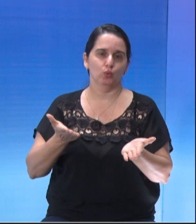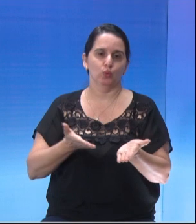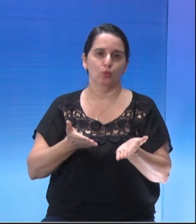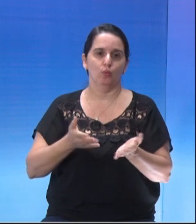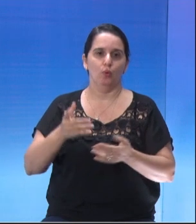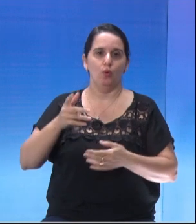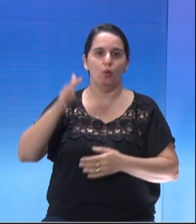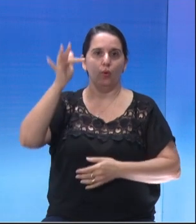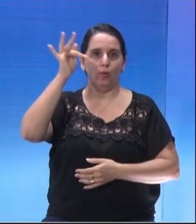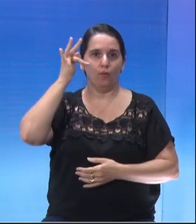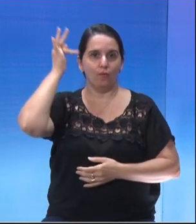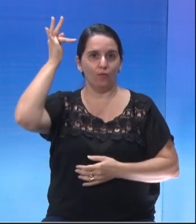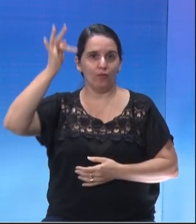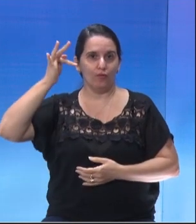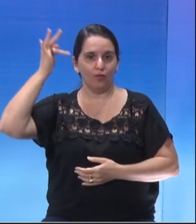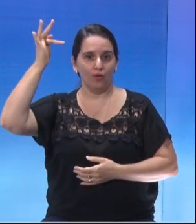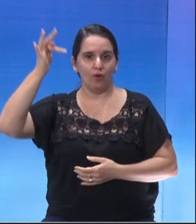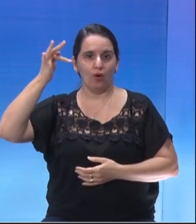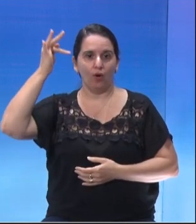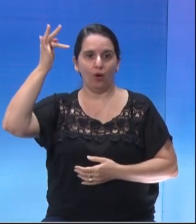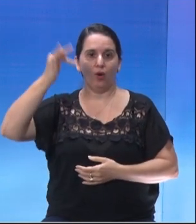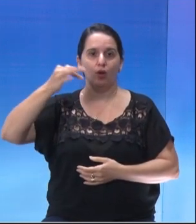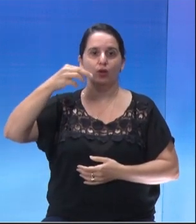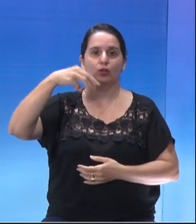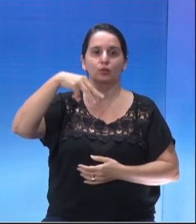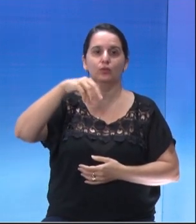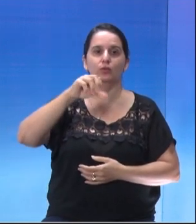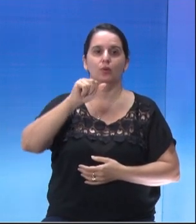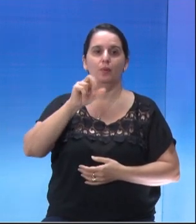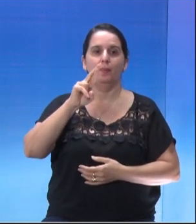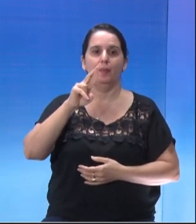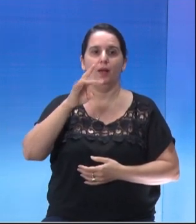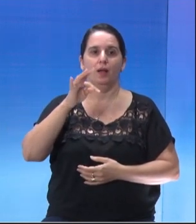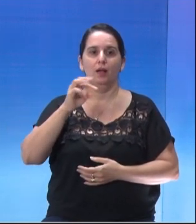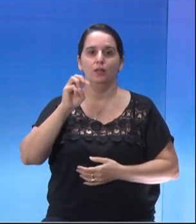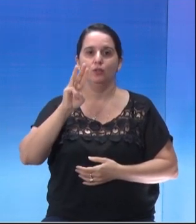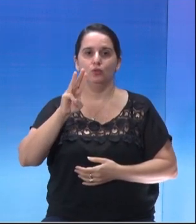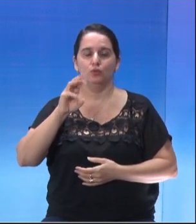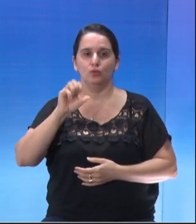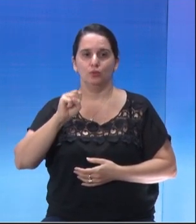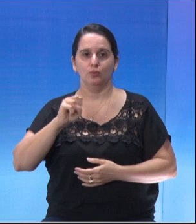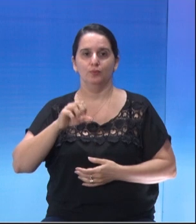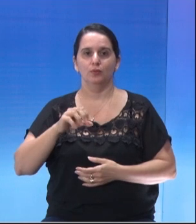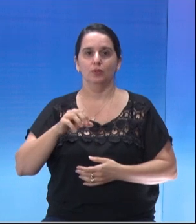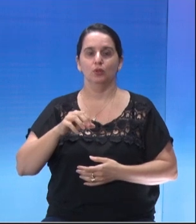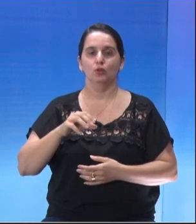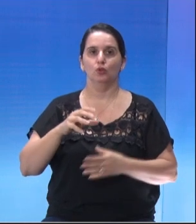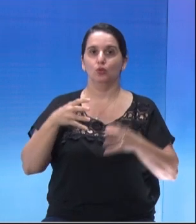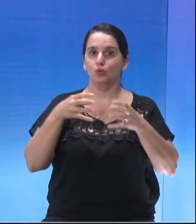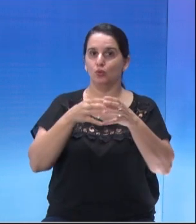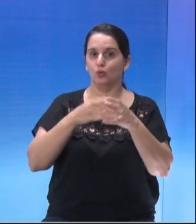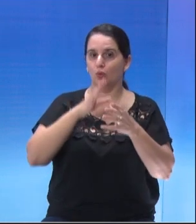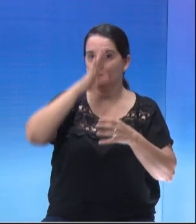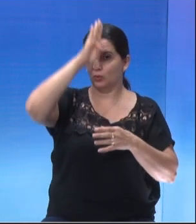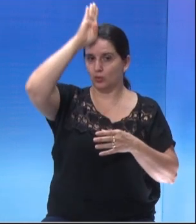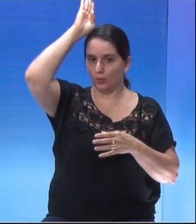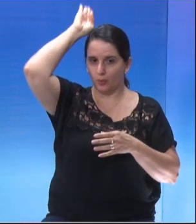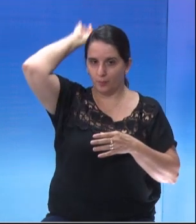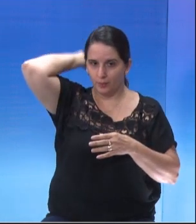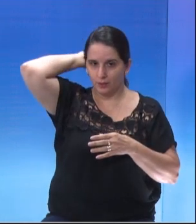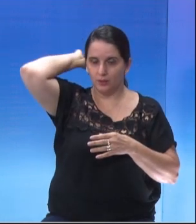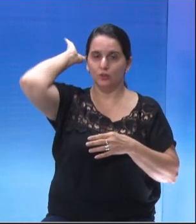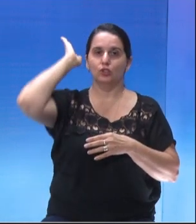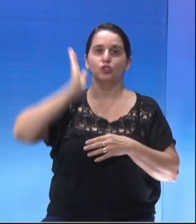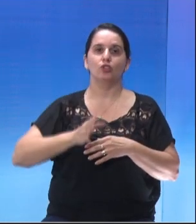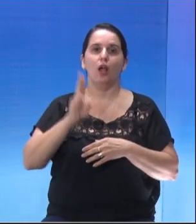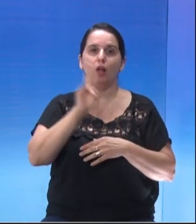Túlio Cícero, ele é filósofo e político, romano, teria sido, junto com outros membros da elite romana, que os precursores, eles já usavam as